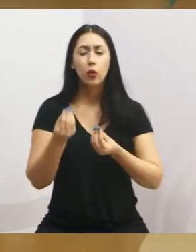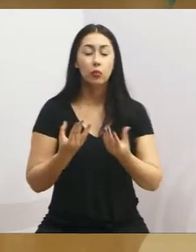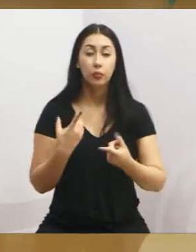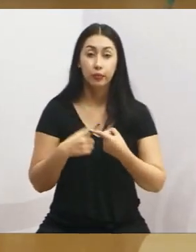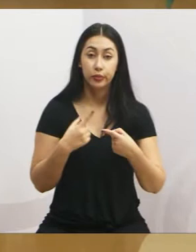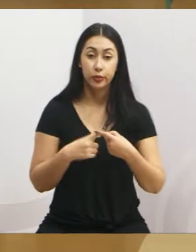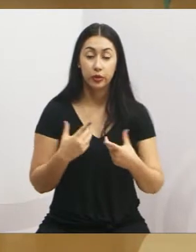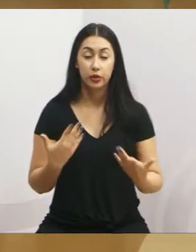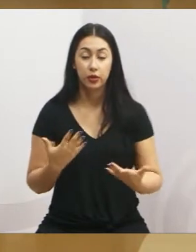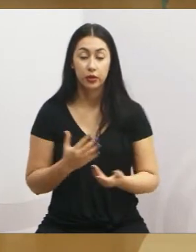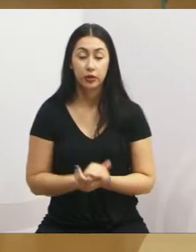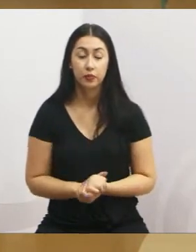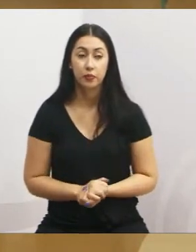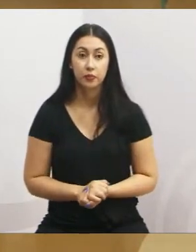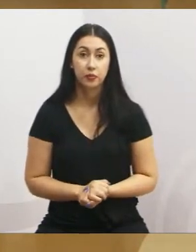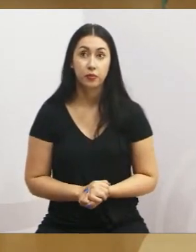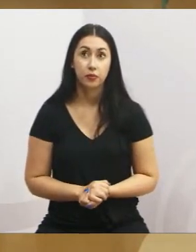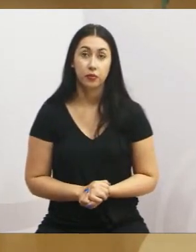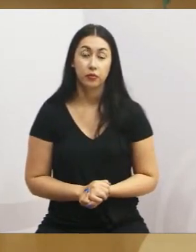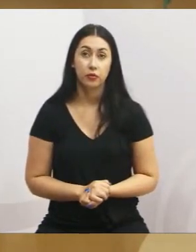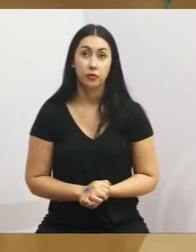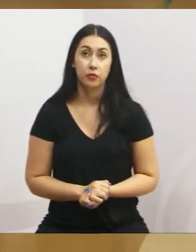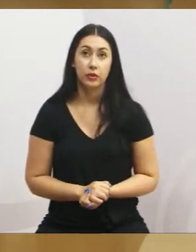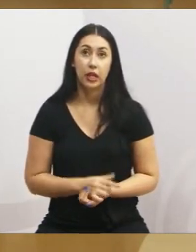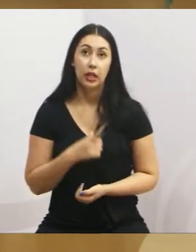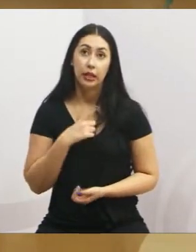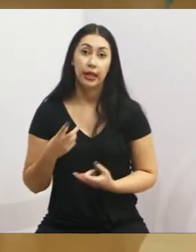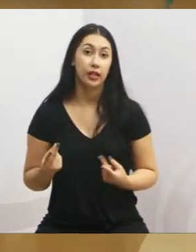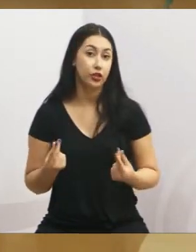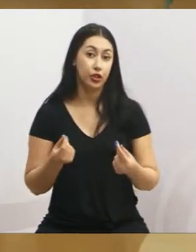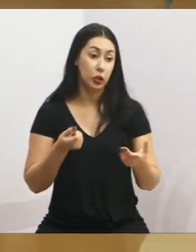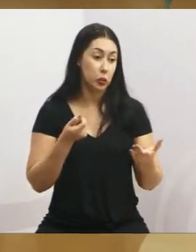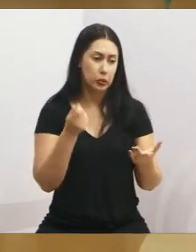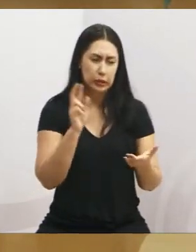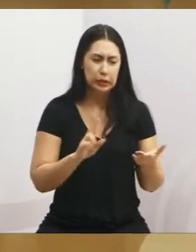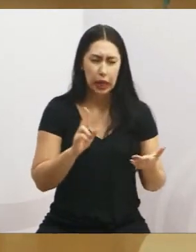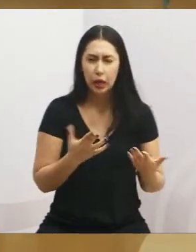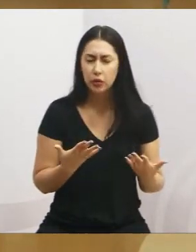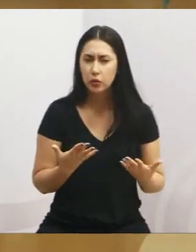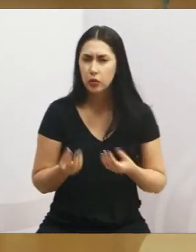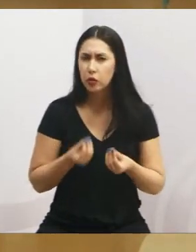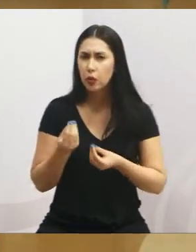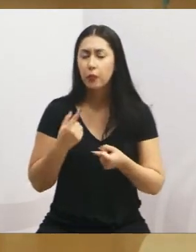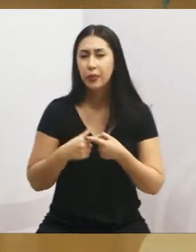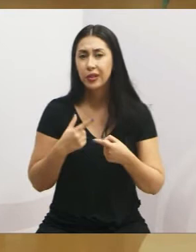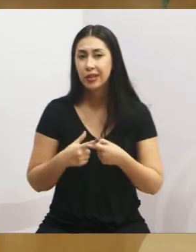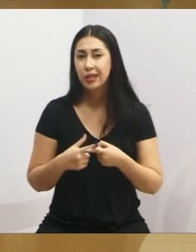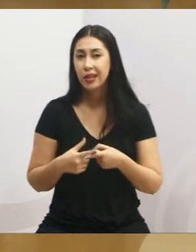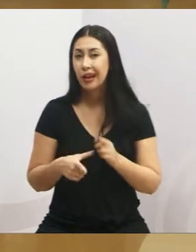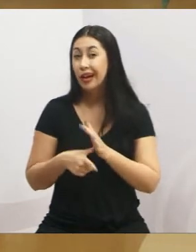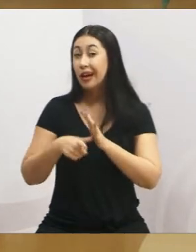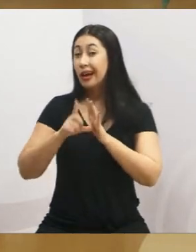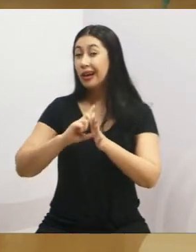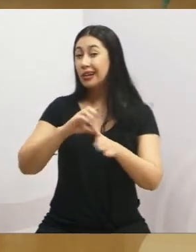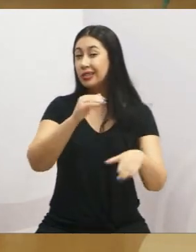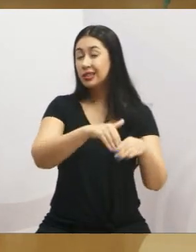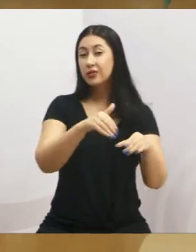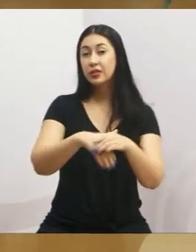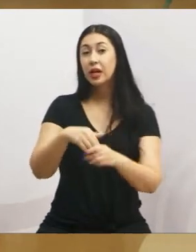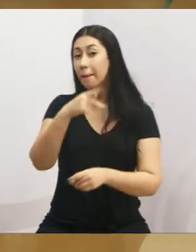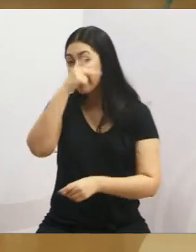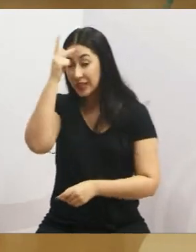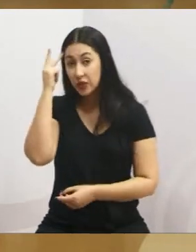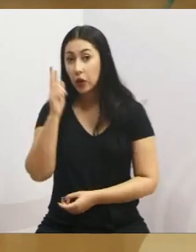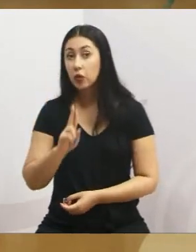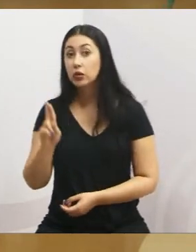é inadmissível que tenha sido aplicado, até porque, na véspera da eleição, muitos utilizaram esse